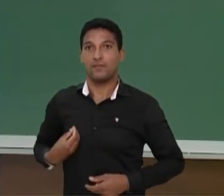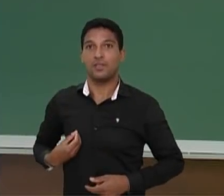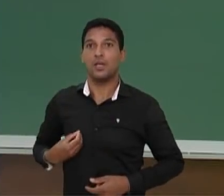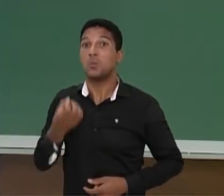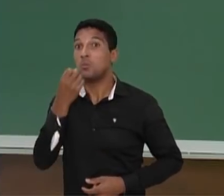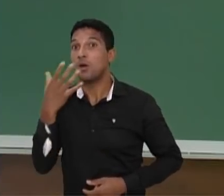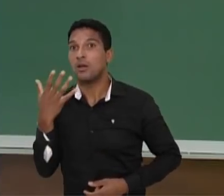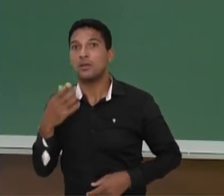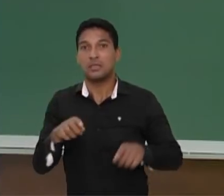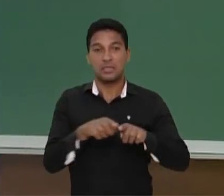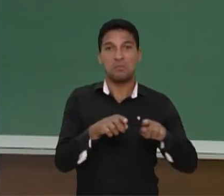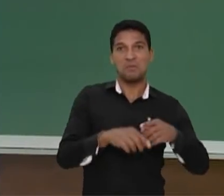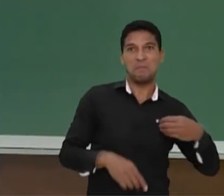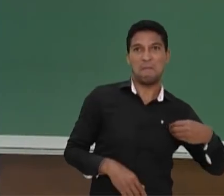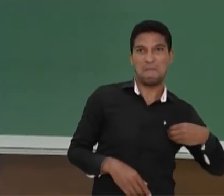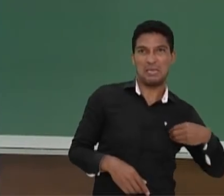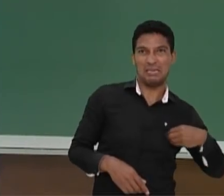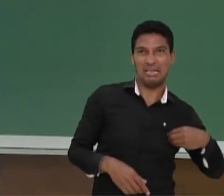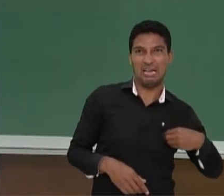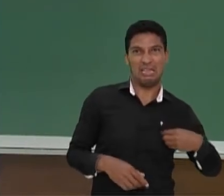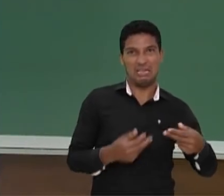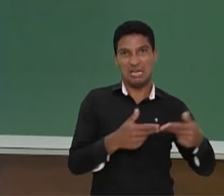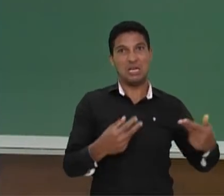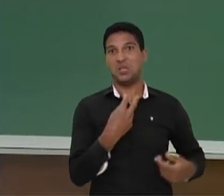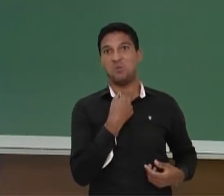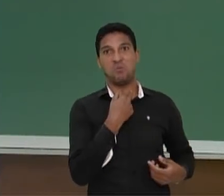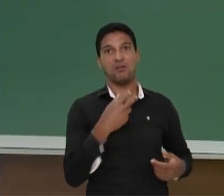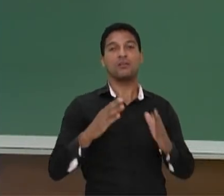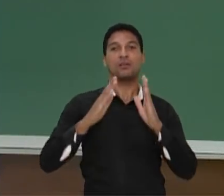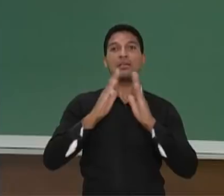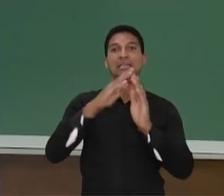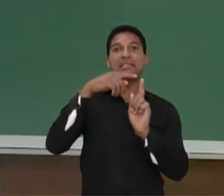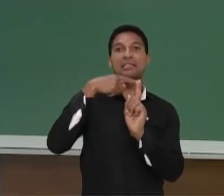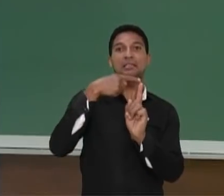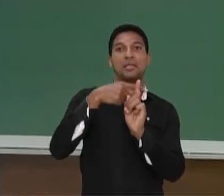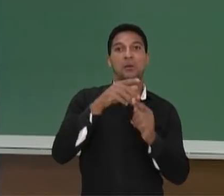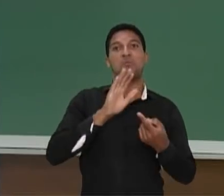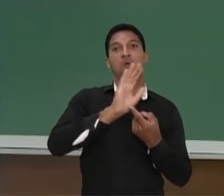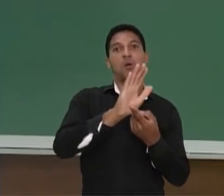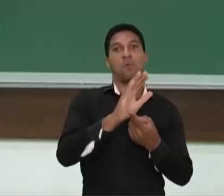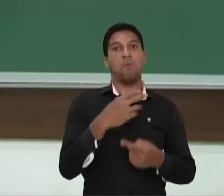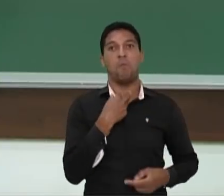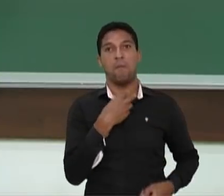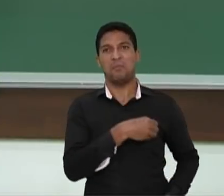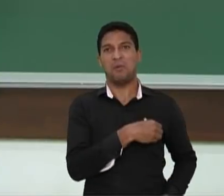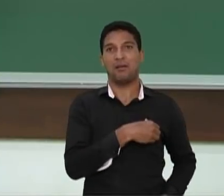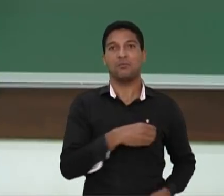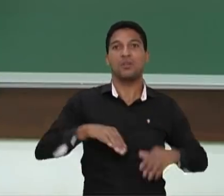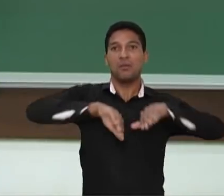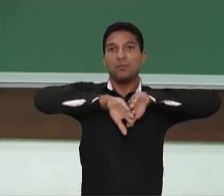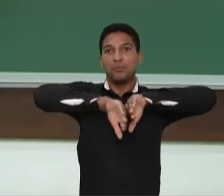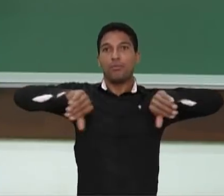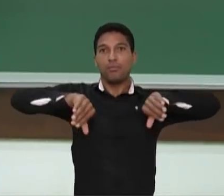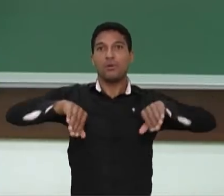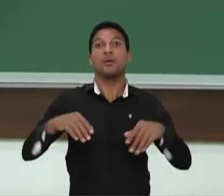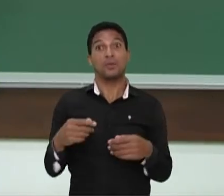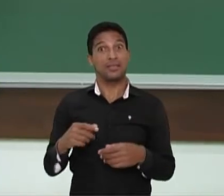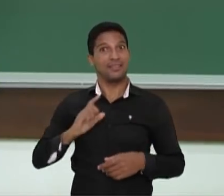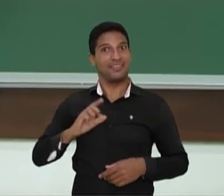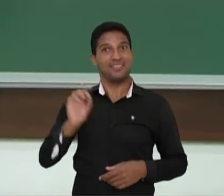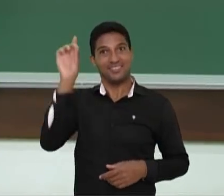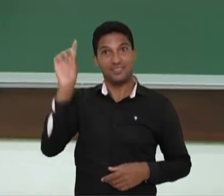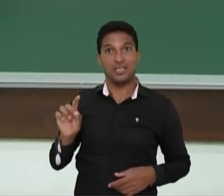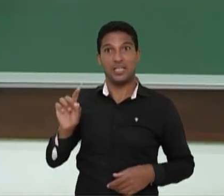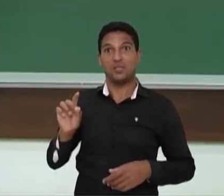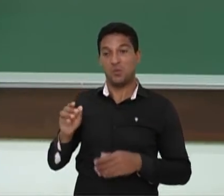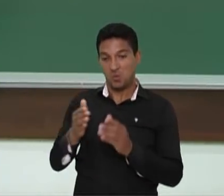pela igreja, né, que é ruim. Então vai trabalhar essas relações para ter o direito de ingressar, né, ao céu,